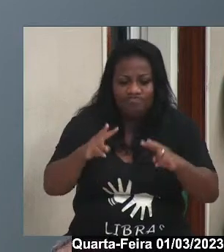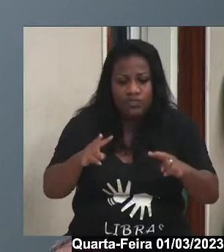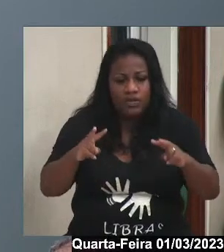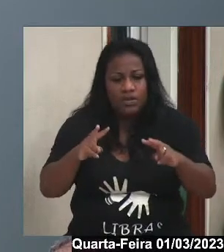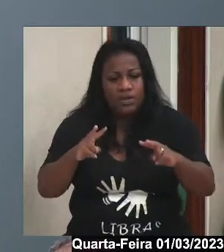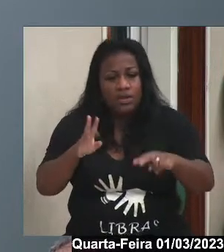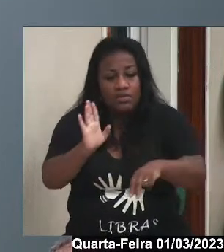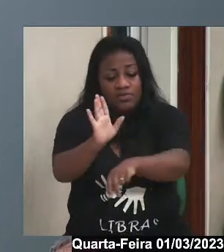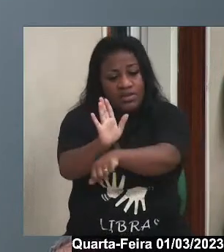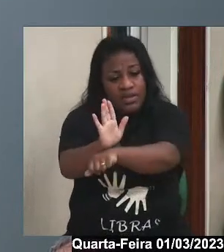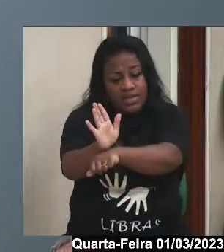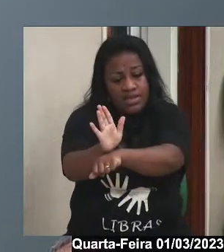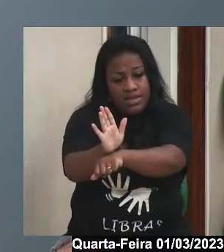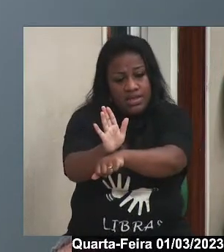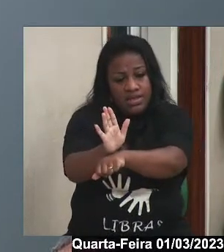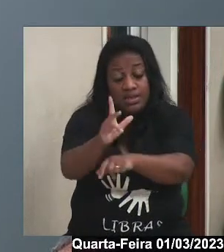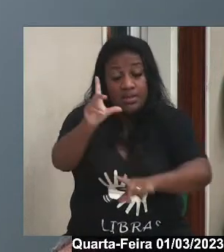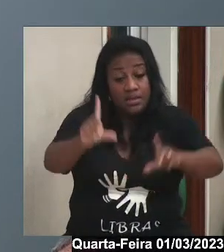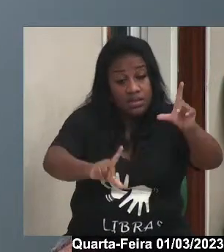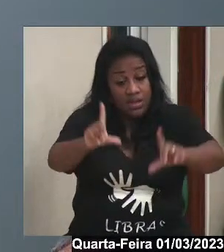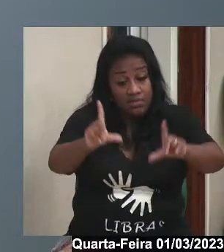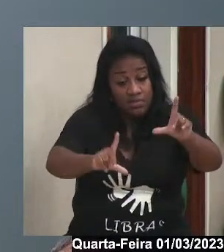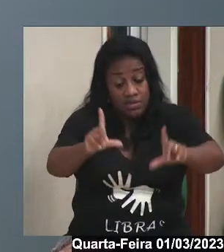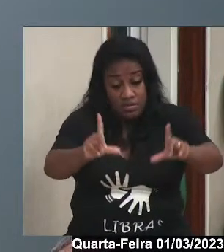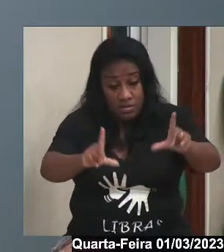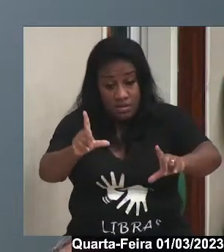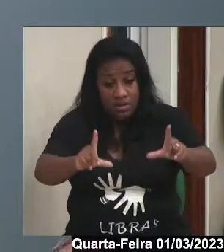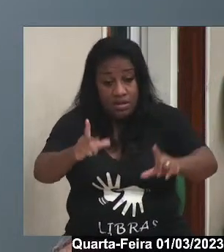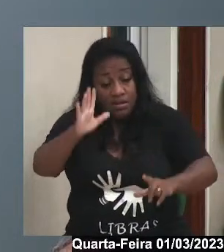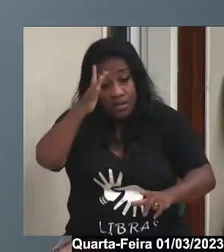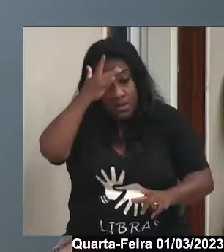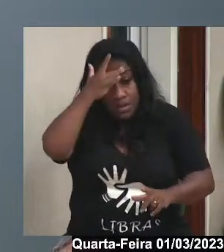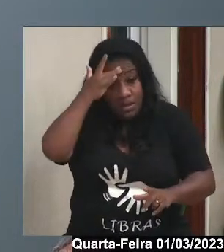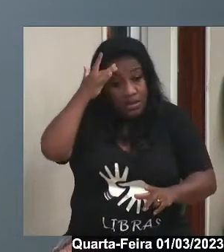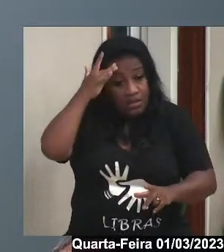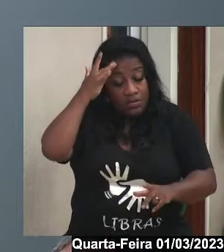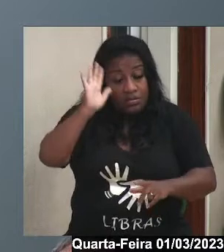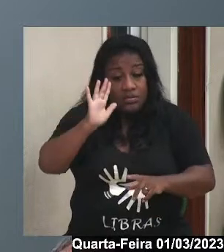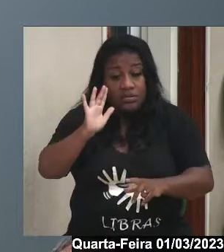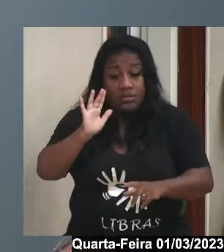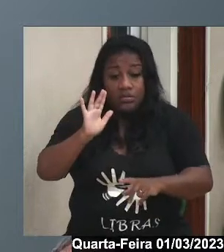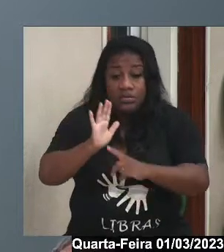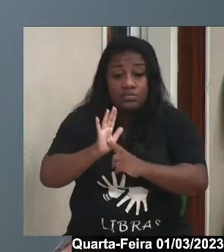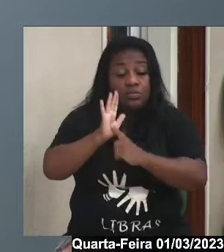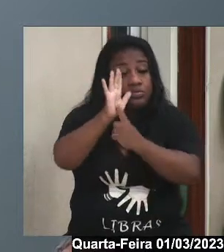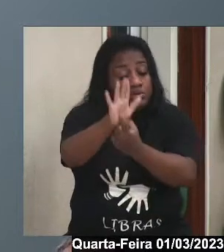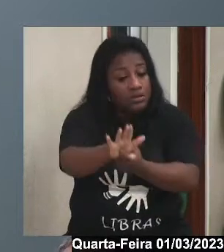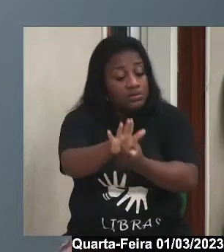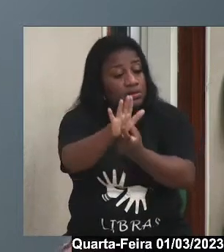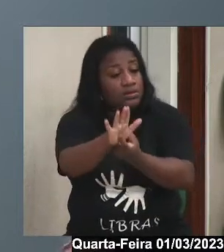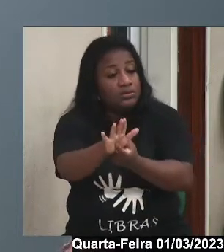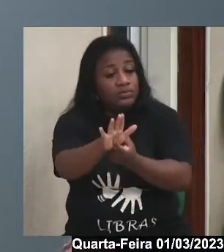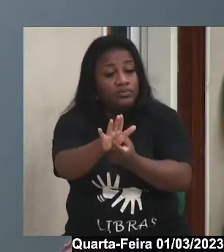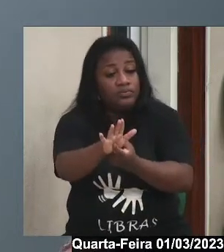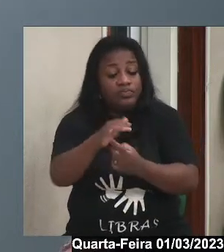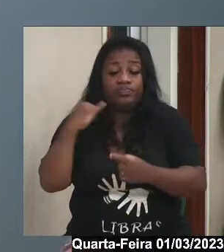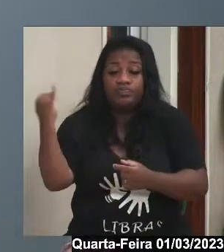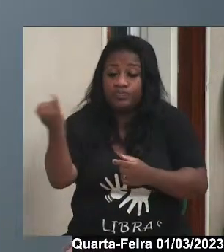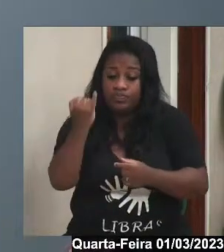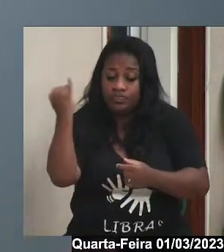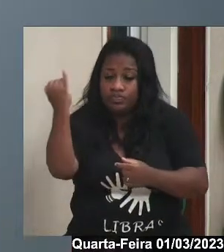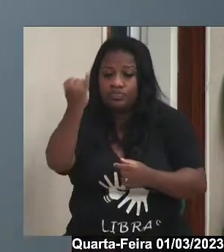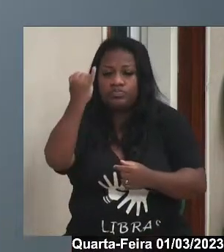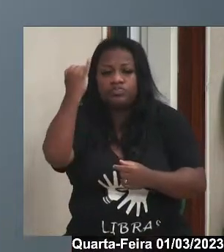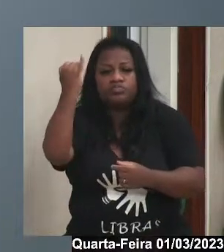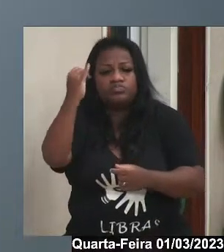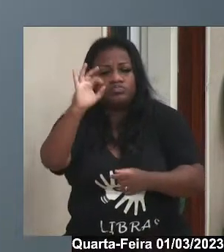diversos canais de televisão, pessoas, profissionais da área de segurança, parabenizando a habilidade do GCM